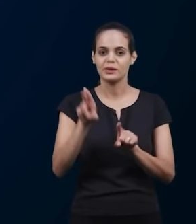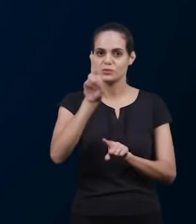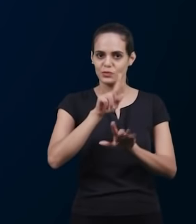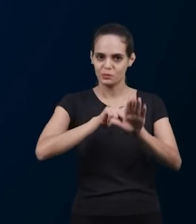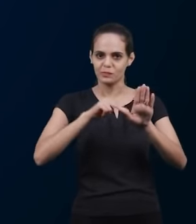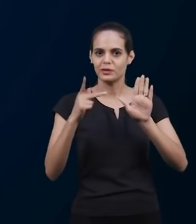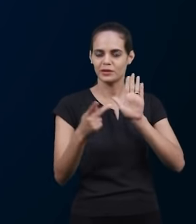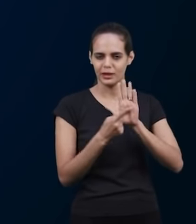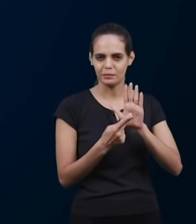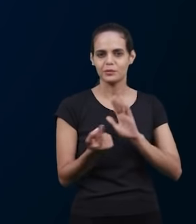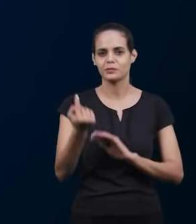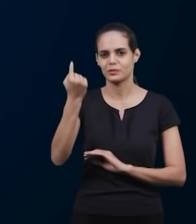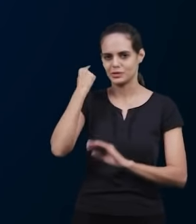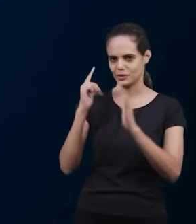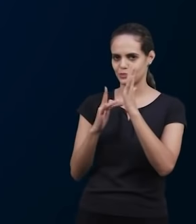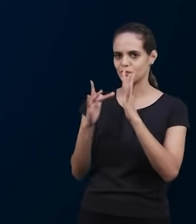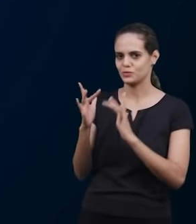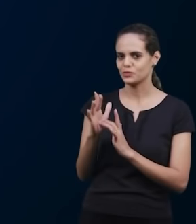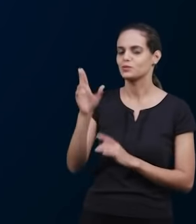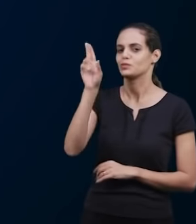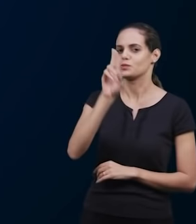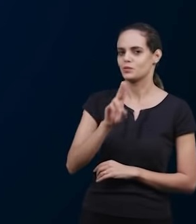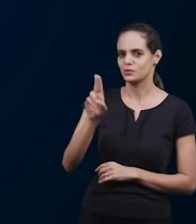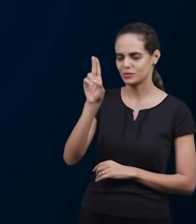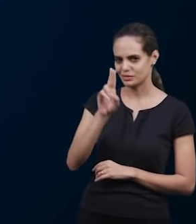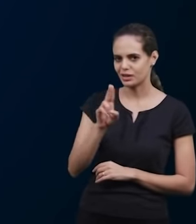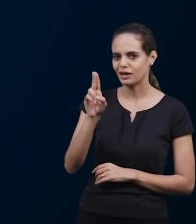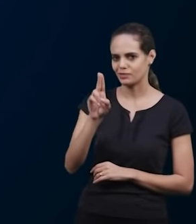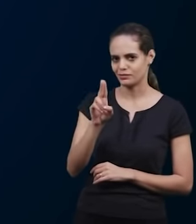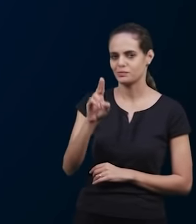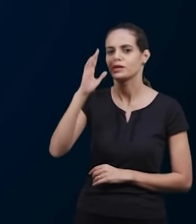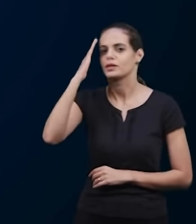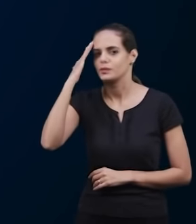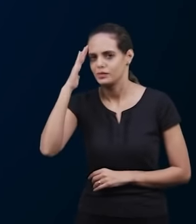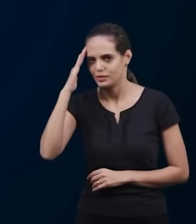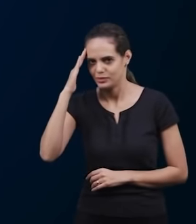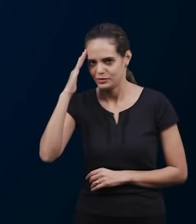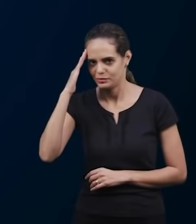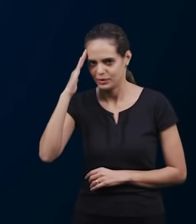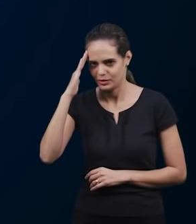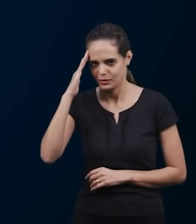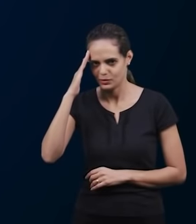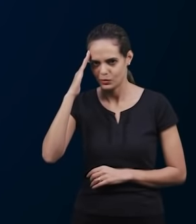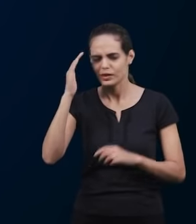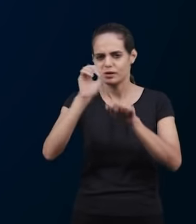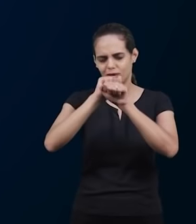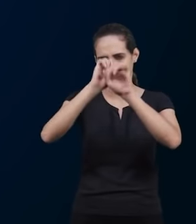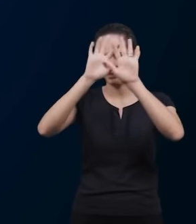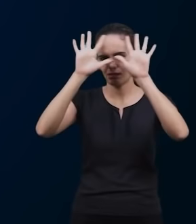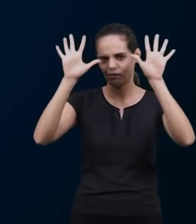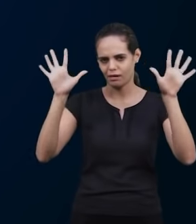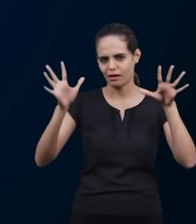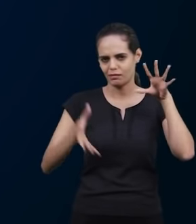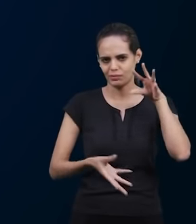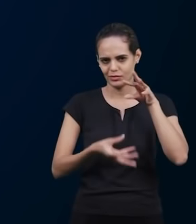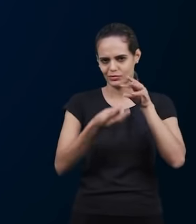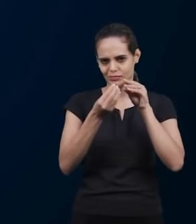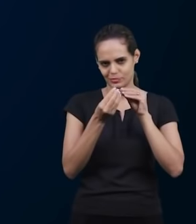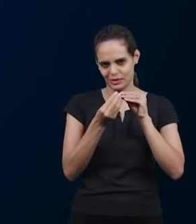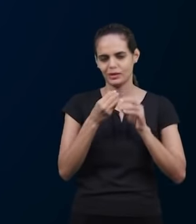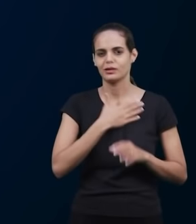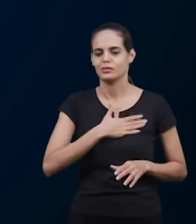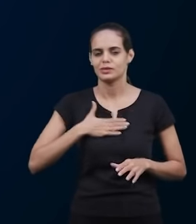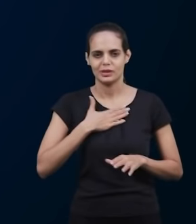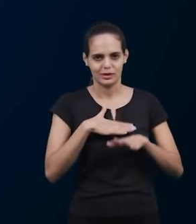parábola, que era um recurso muito utilizado pelo Senhor Jesus quando queria garantir o entendimento e exemplificar aquilo que ele gostaria de